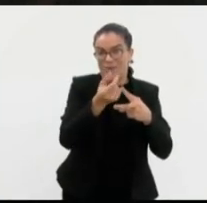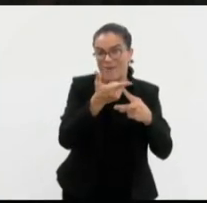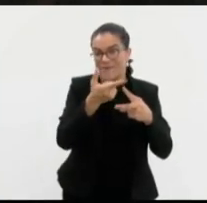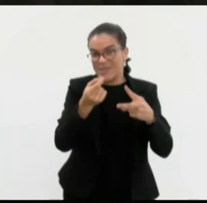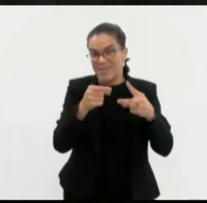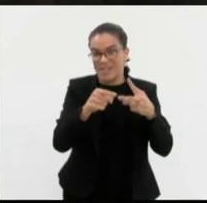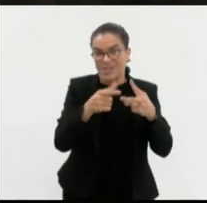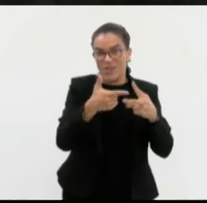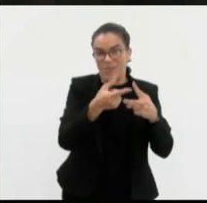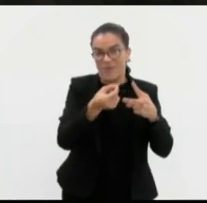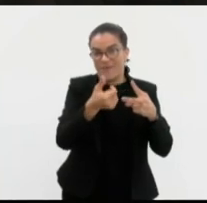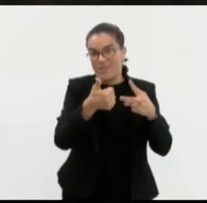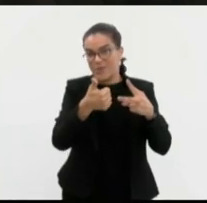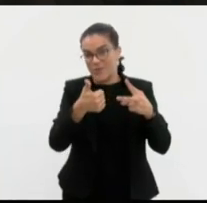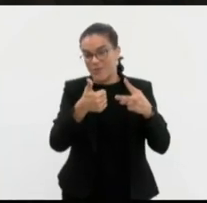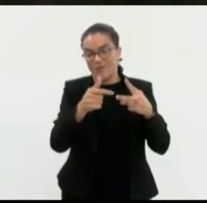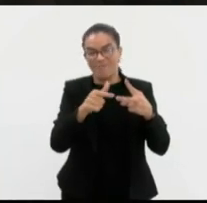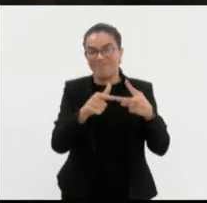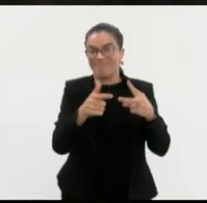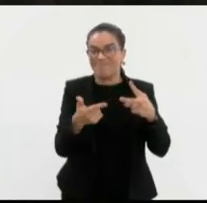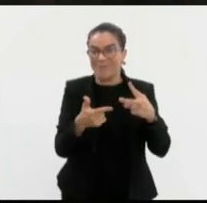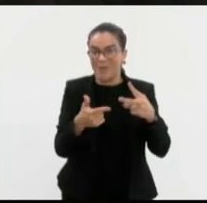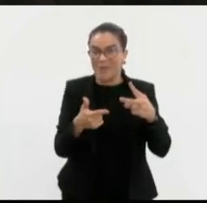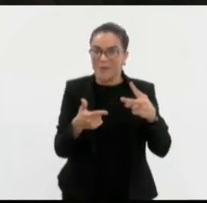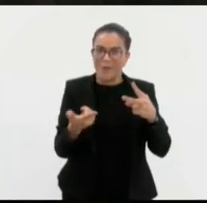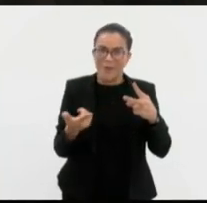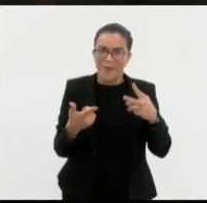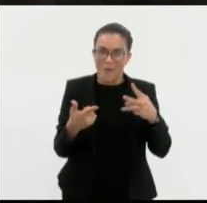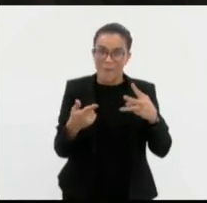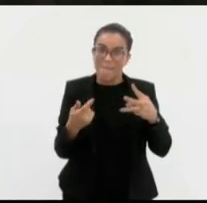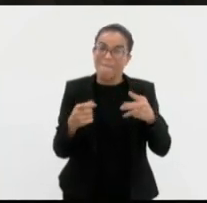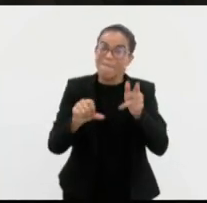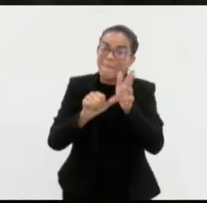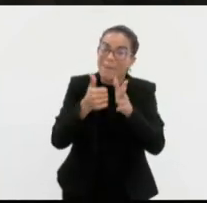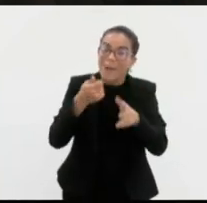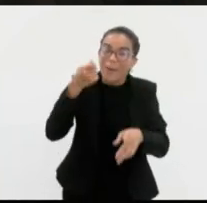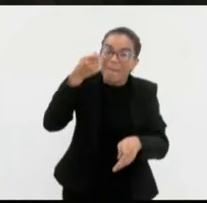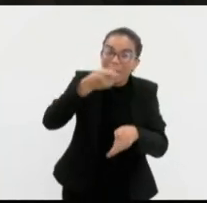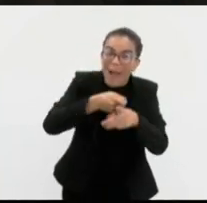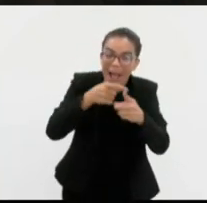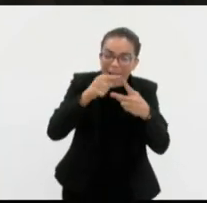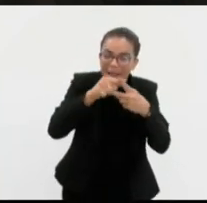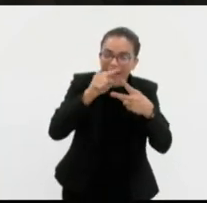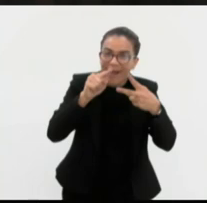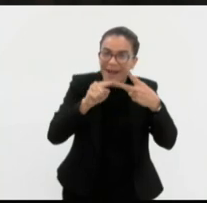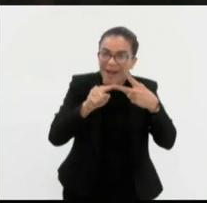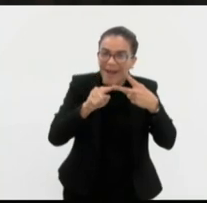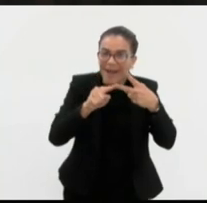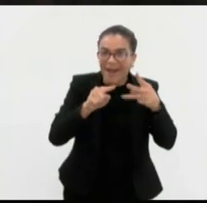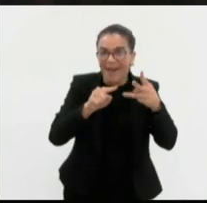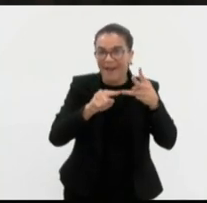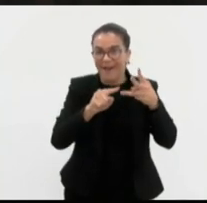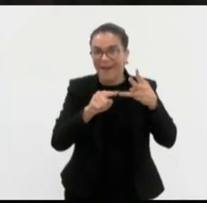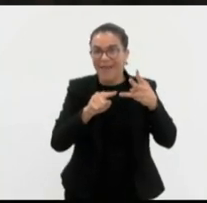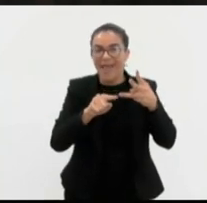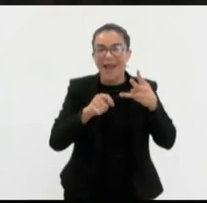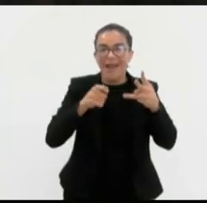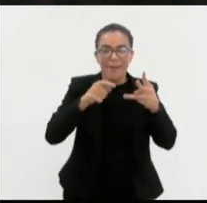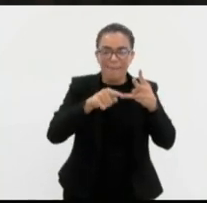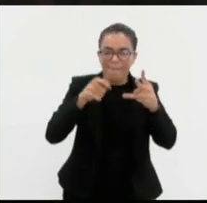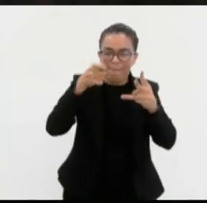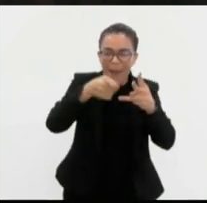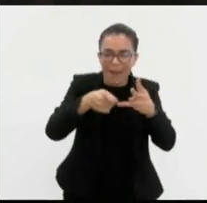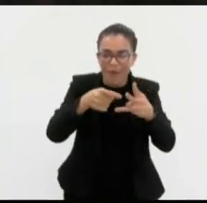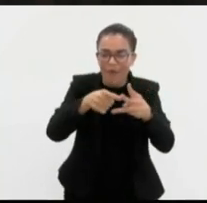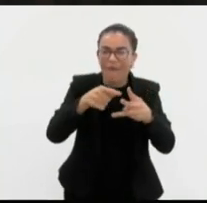mandar dizer o seguinte primeiro a gente quita o que a gente deve para depois avançar ele quis avançar sem queit tá